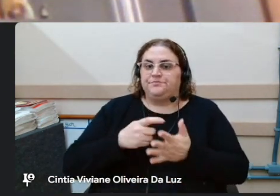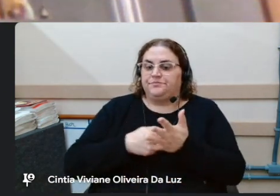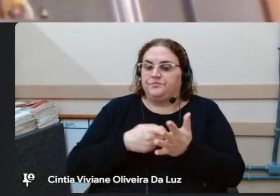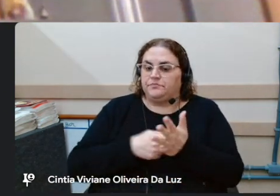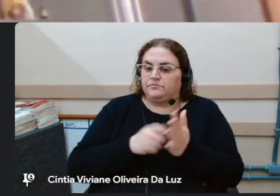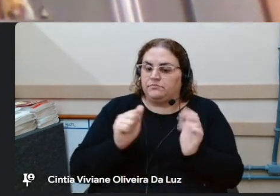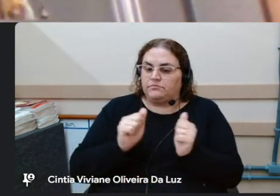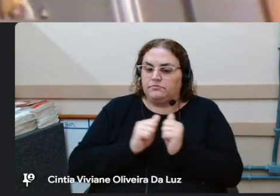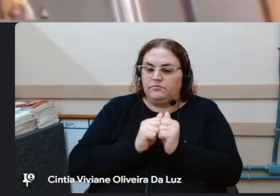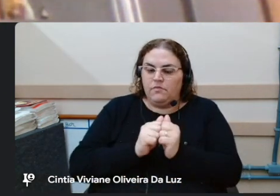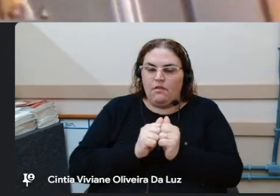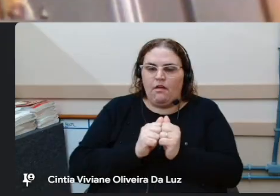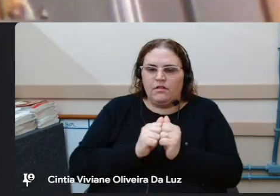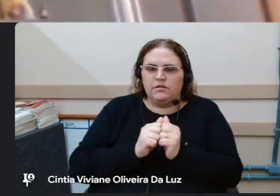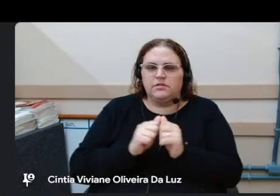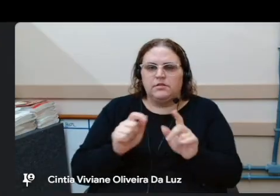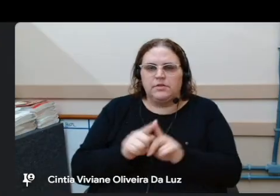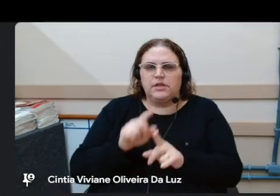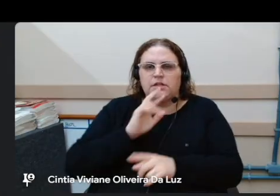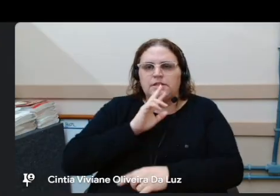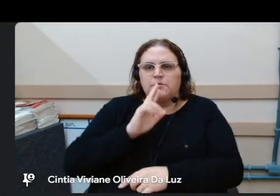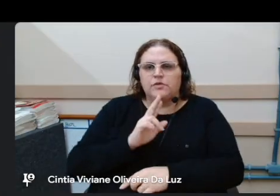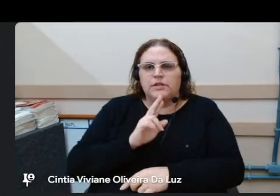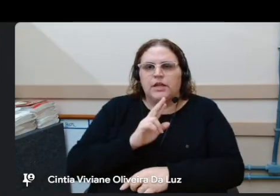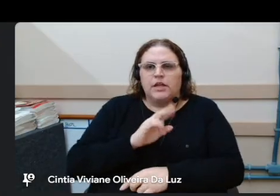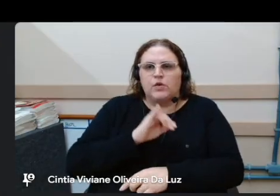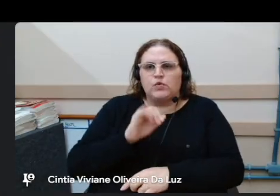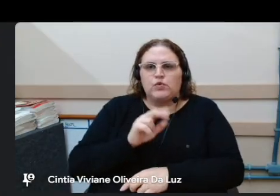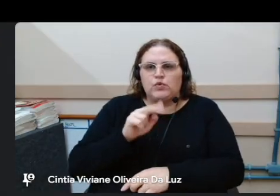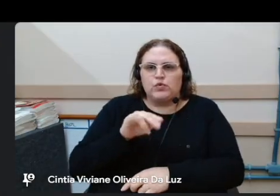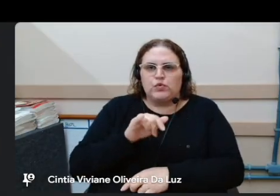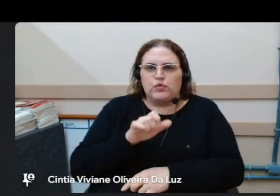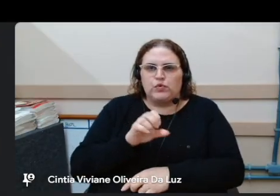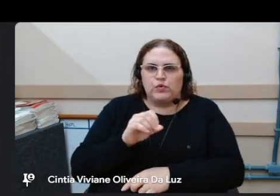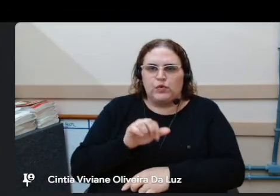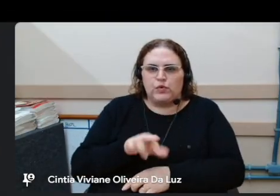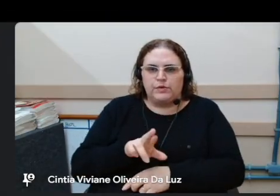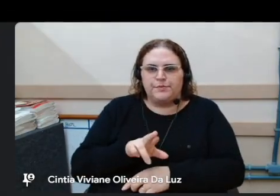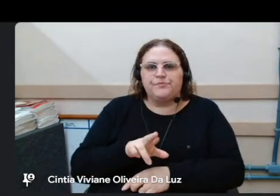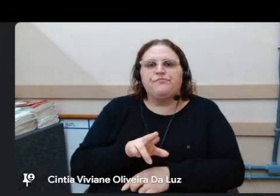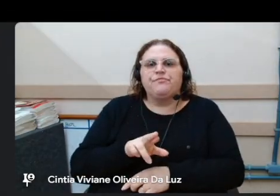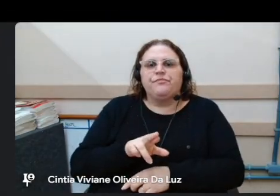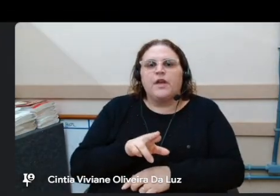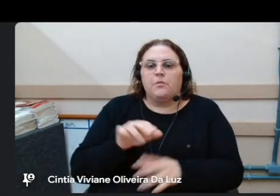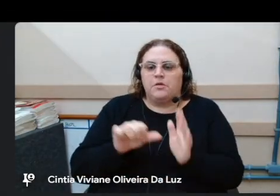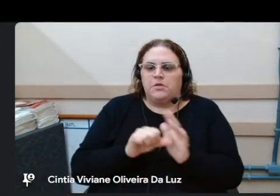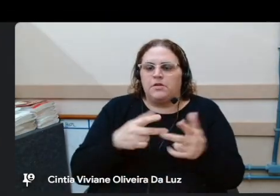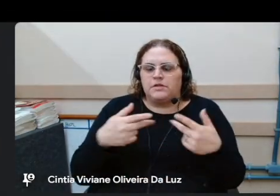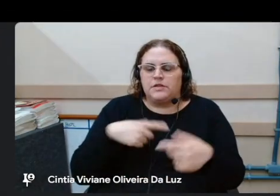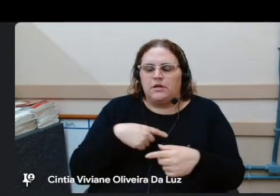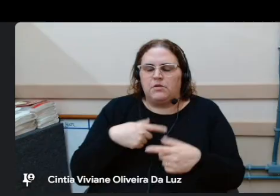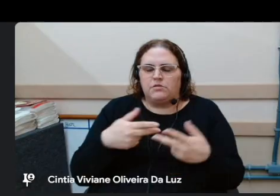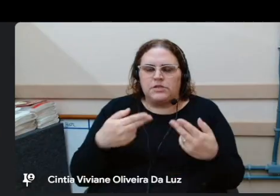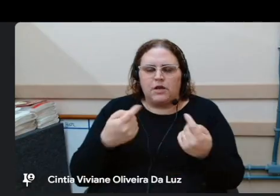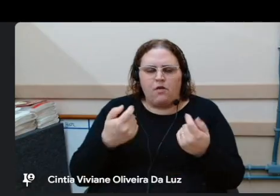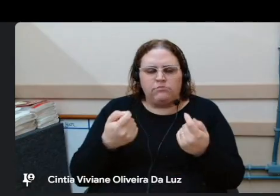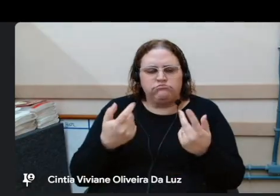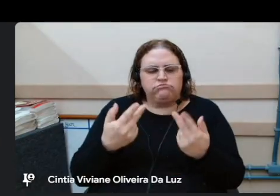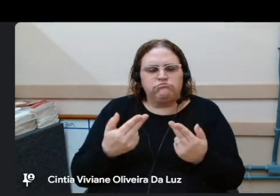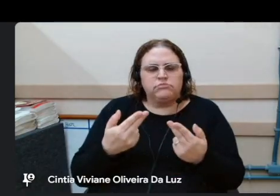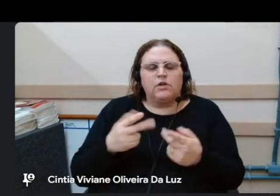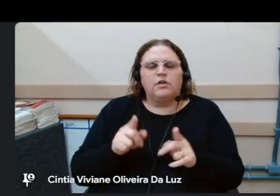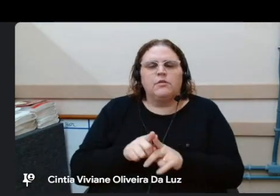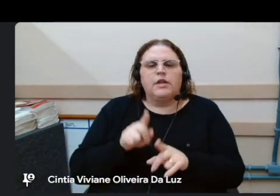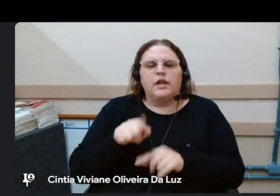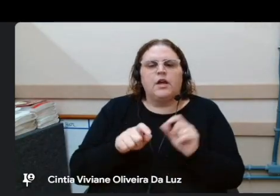obrigado bom tentando juntar aí e responder ao Júnior eu acho que primeiro acho que tem uma questão